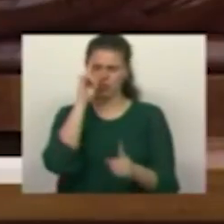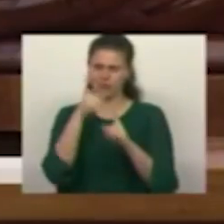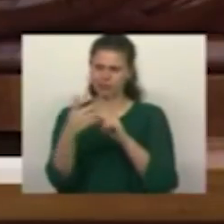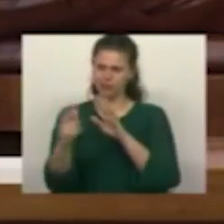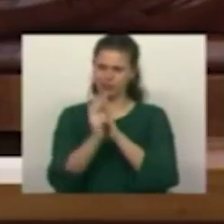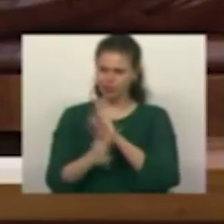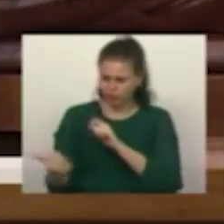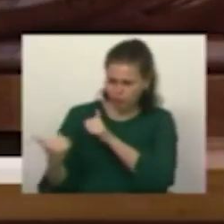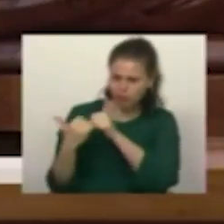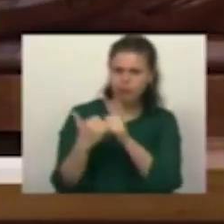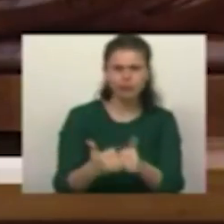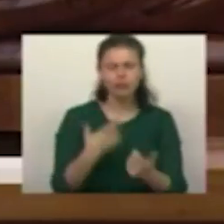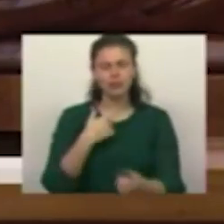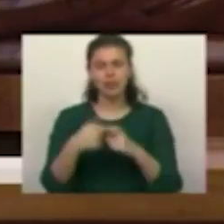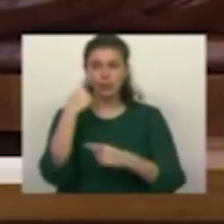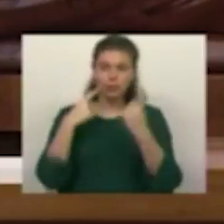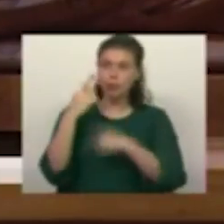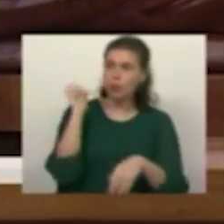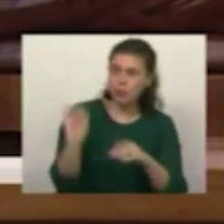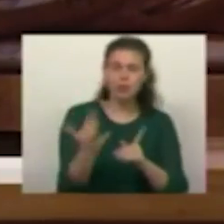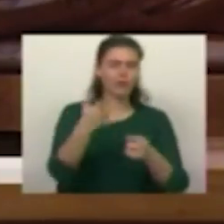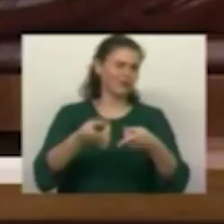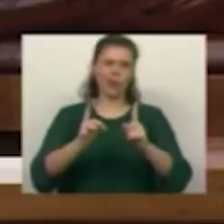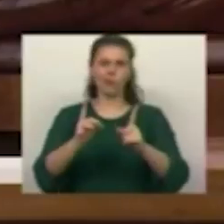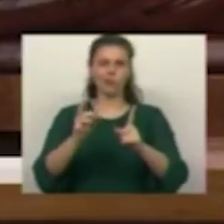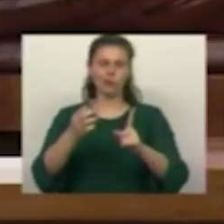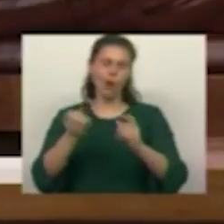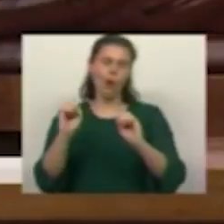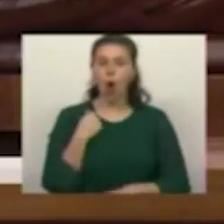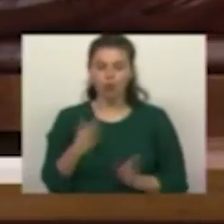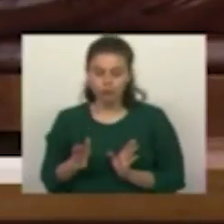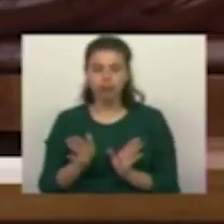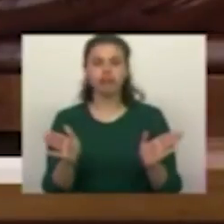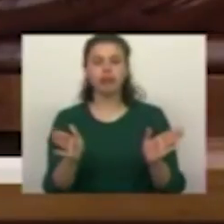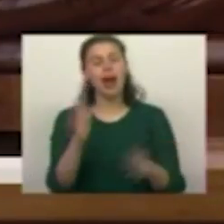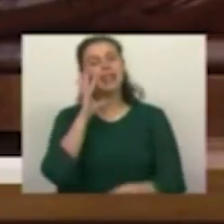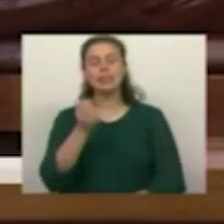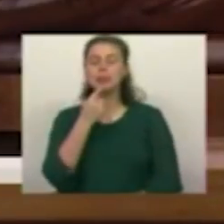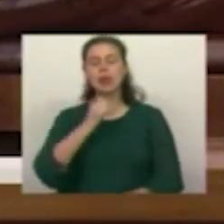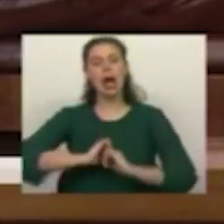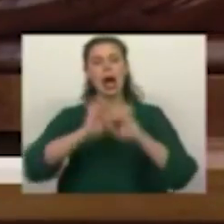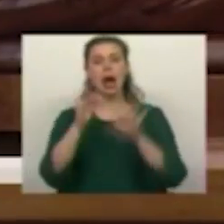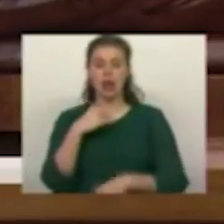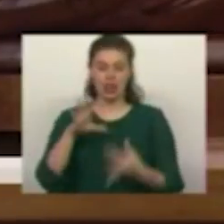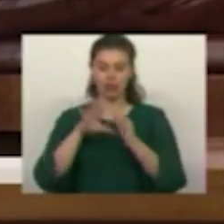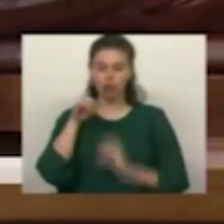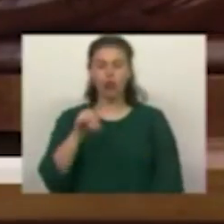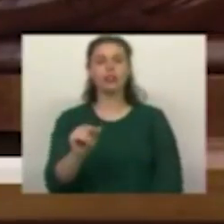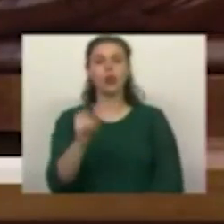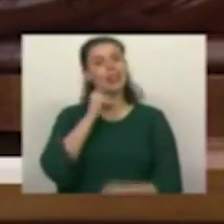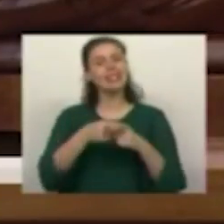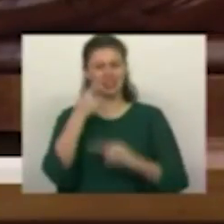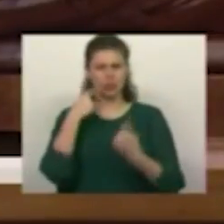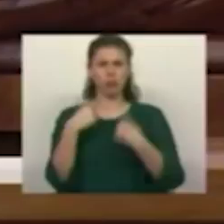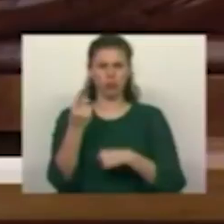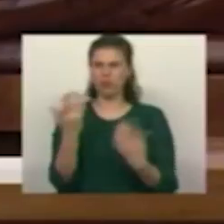obedecido a critérios onde o interesse público tenha prevalecido ou sequer tenha estado presente. Fica assim claro que, quanto à localização, o interesse